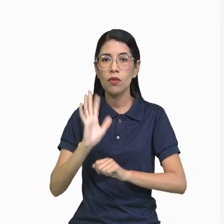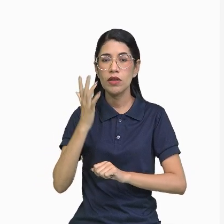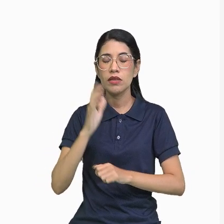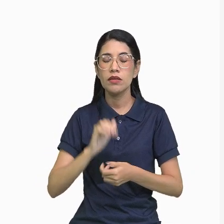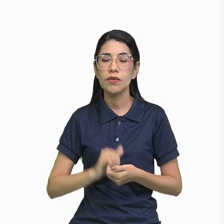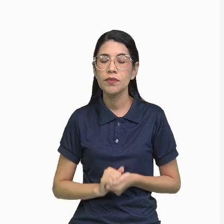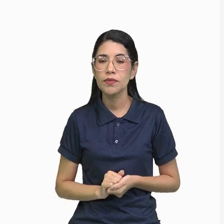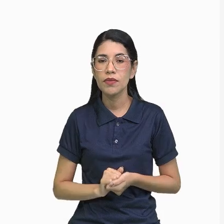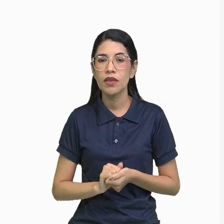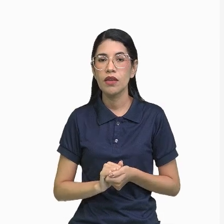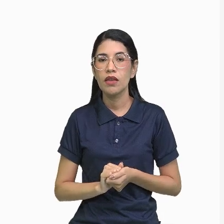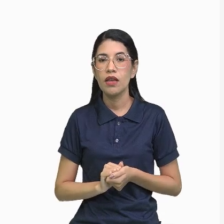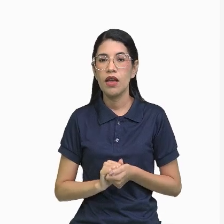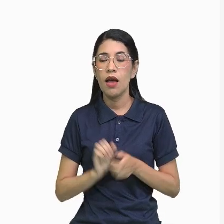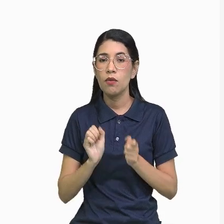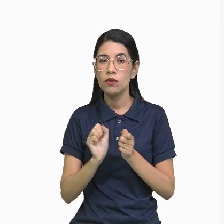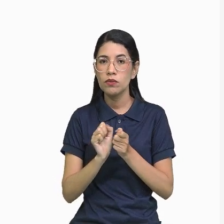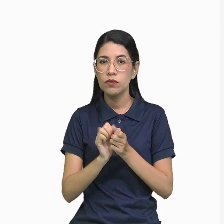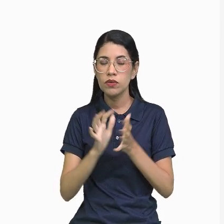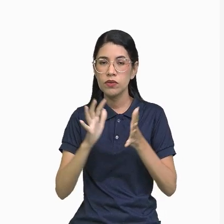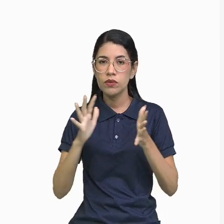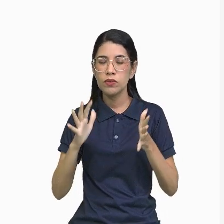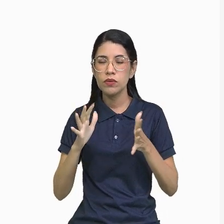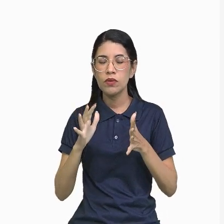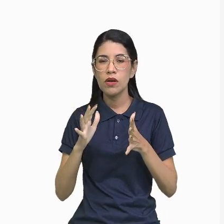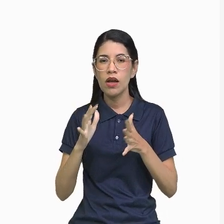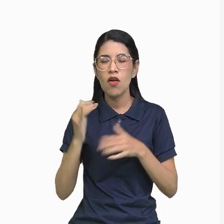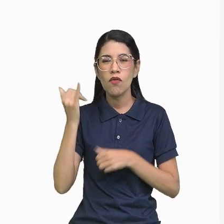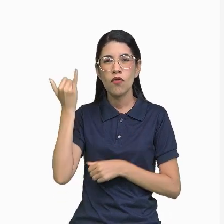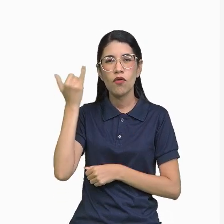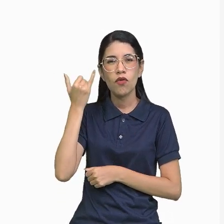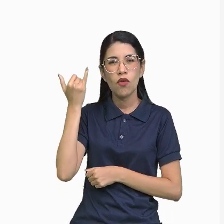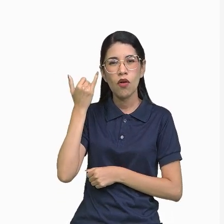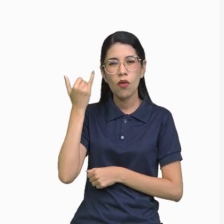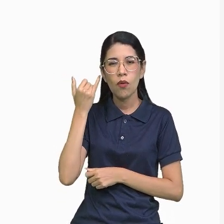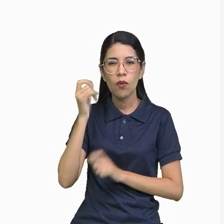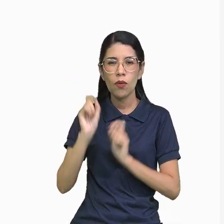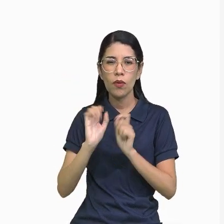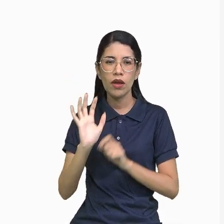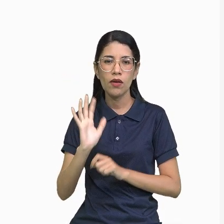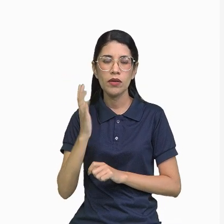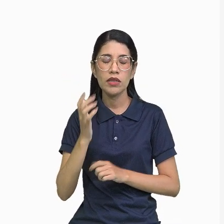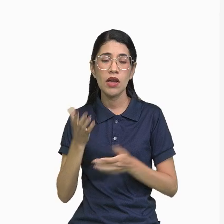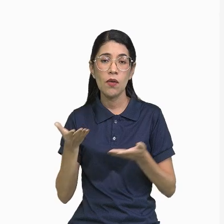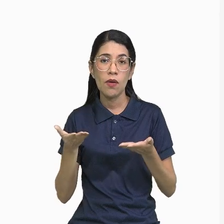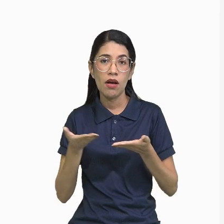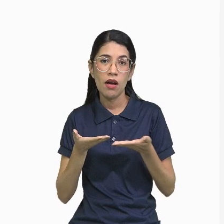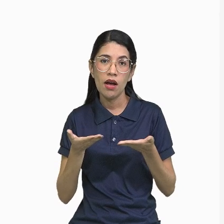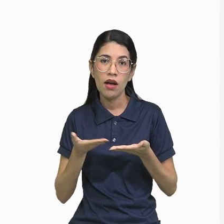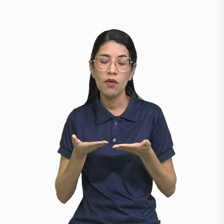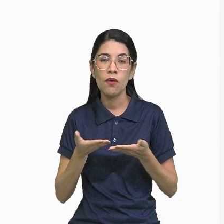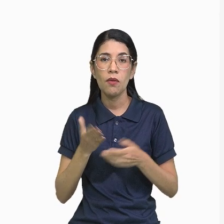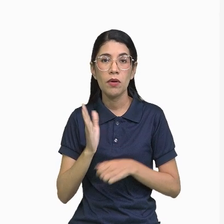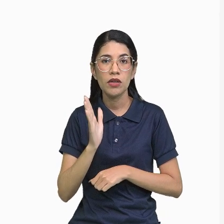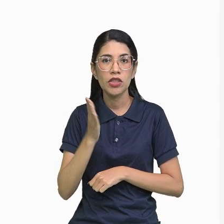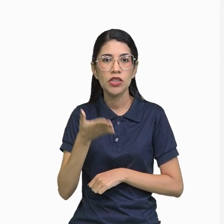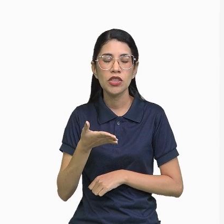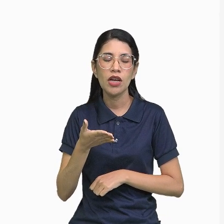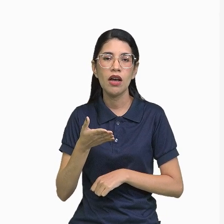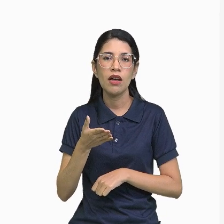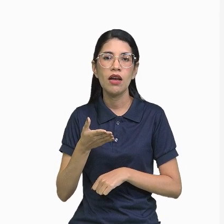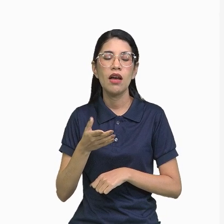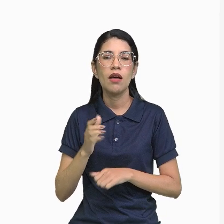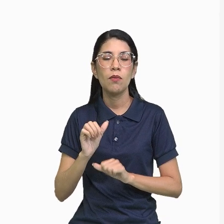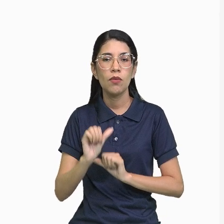destino, explosão, sussurrou veloz e guloso: "É agora, é já, chegou a